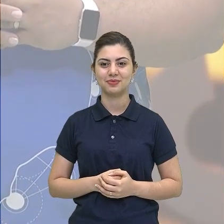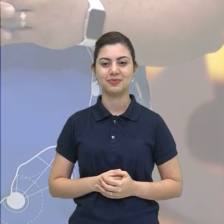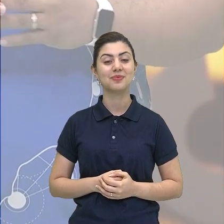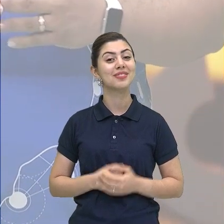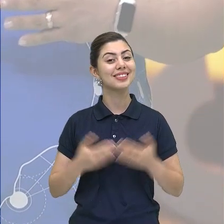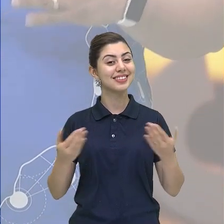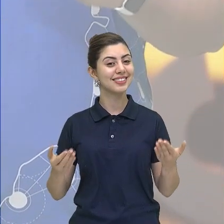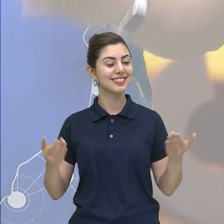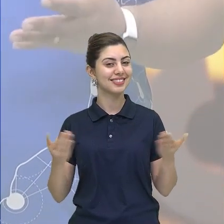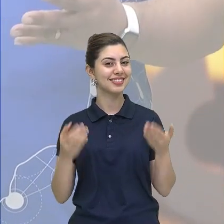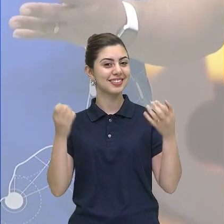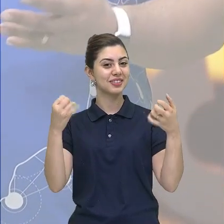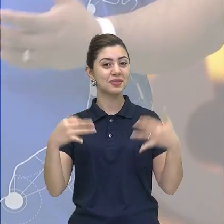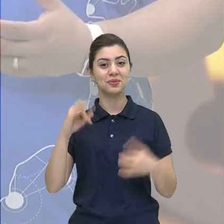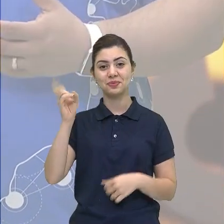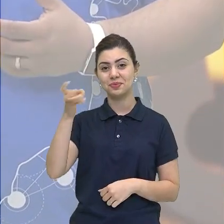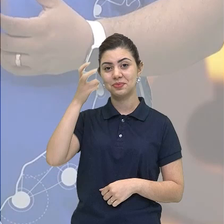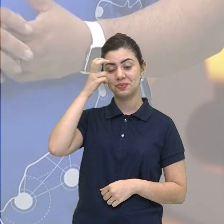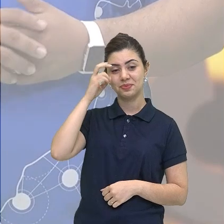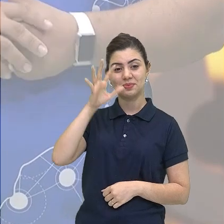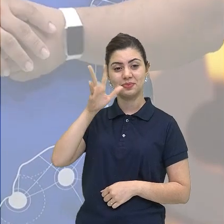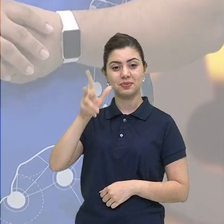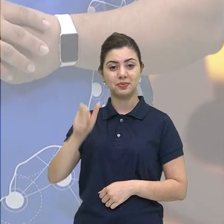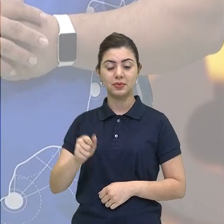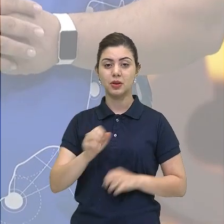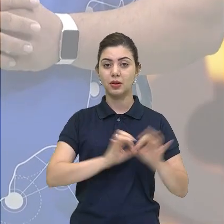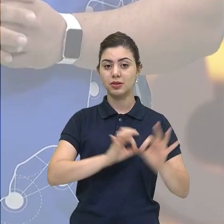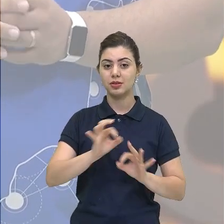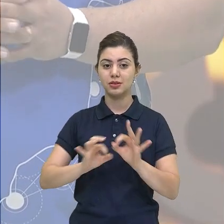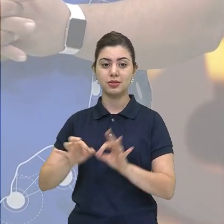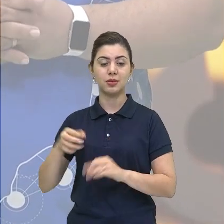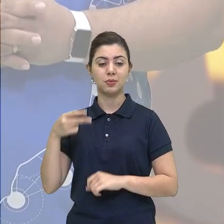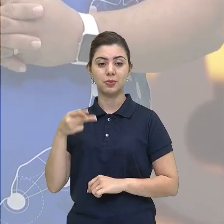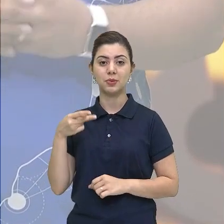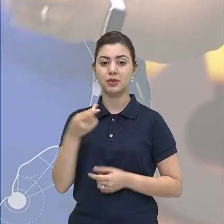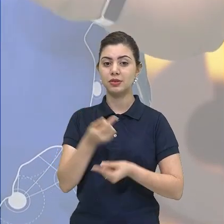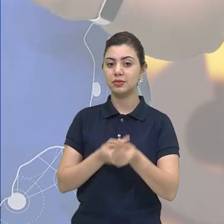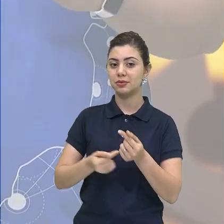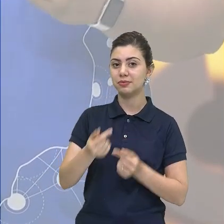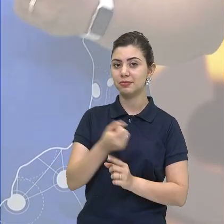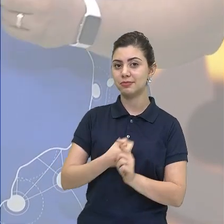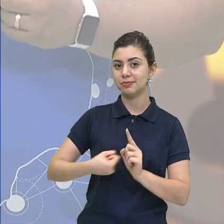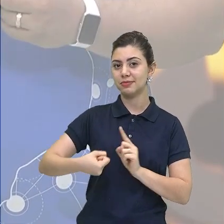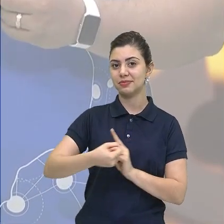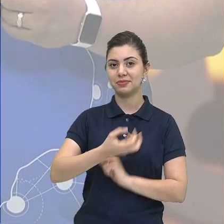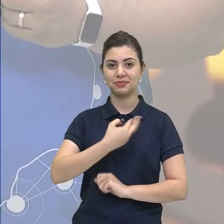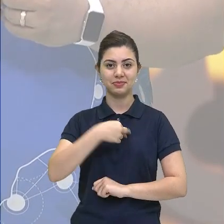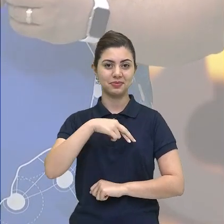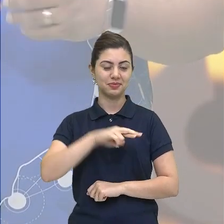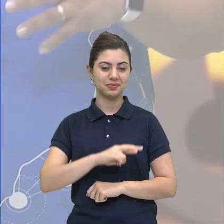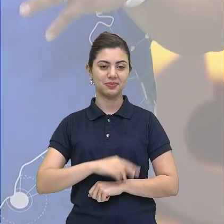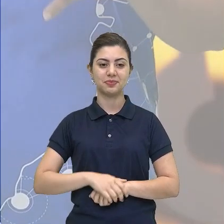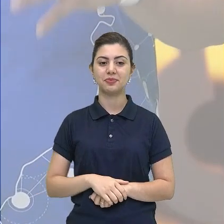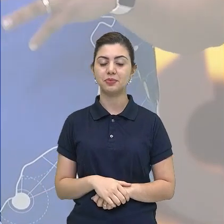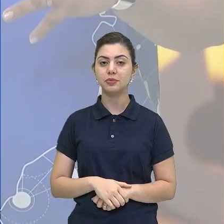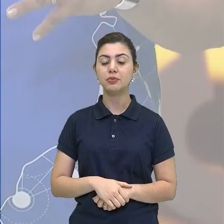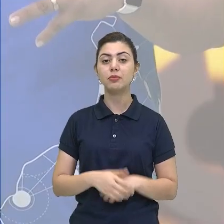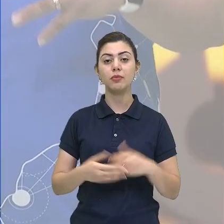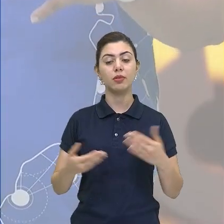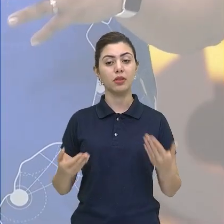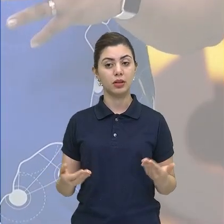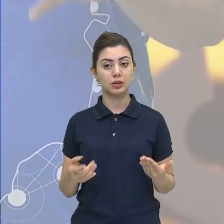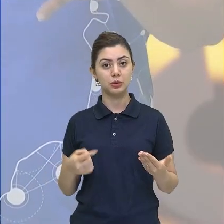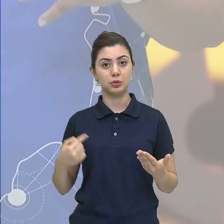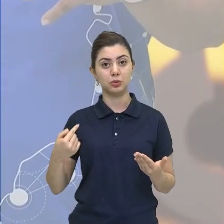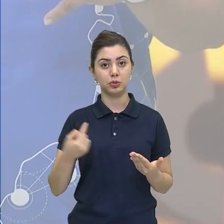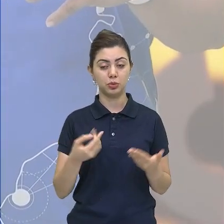Vamos falar então sobre cultura africana, organização política, econômica, social e religiosa. Vamos ter tempo de